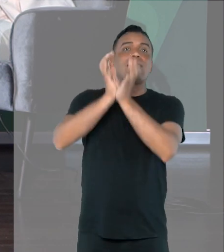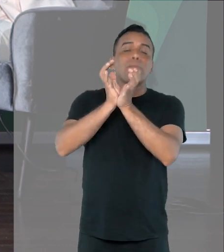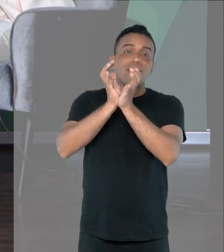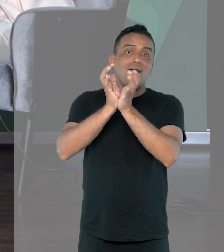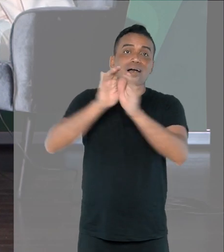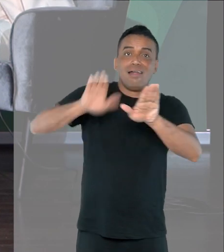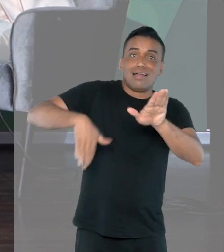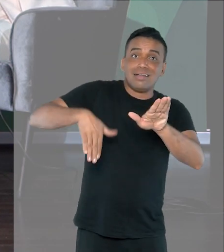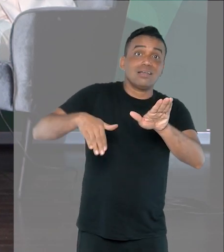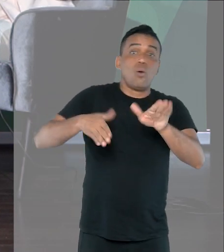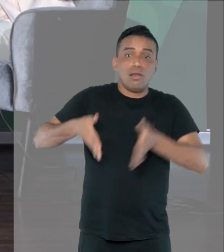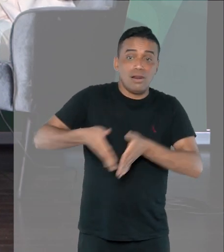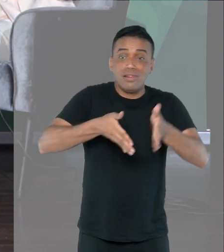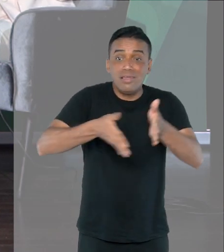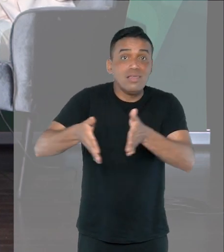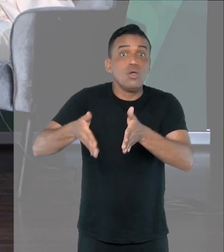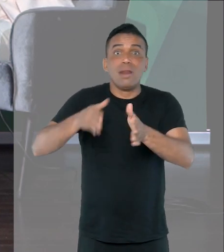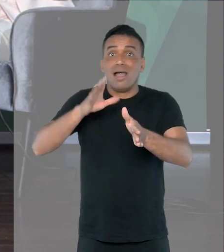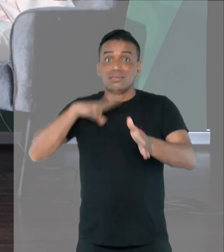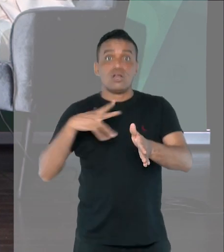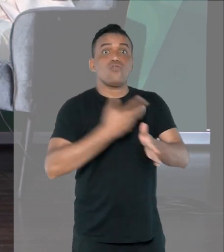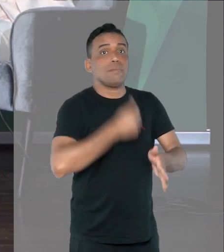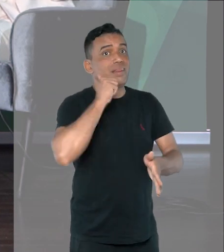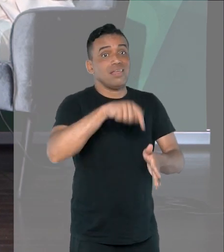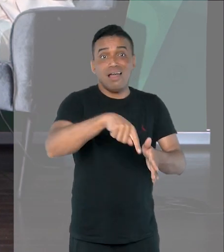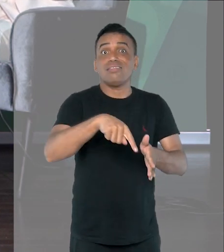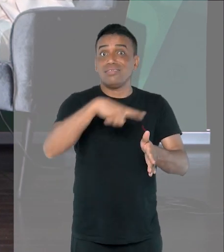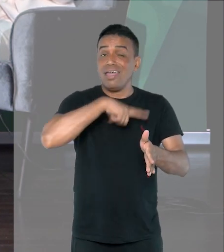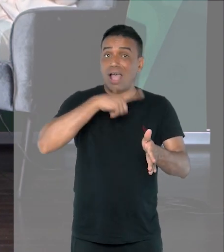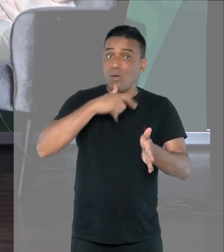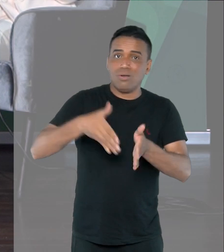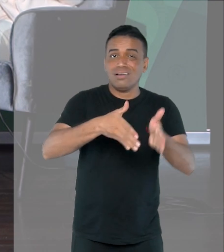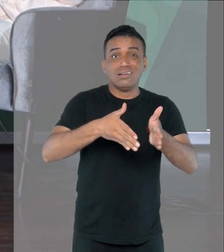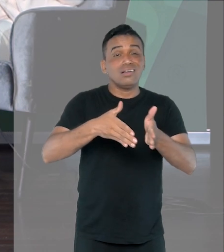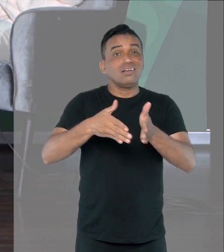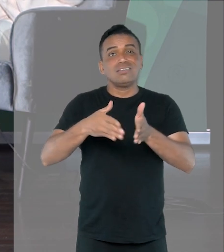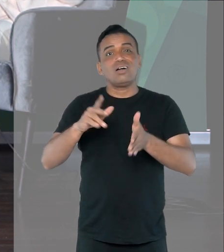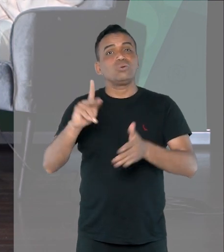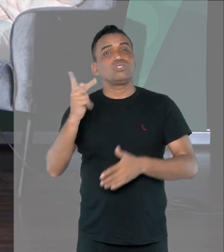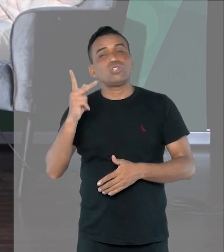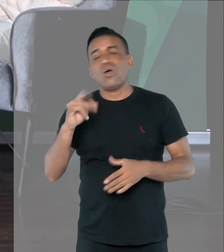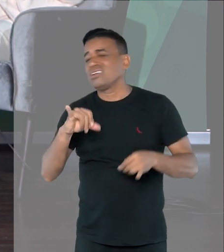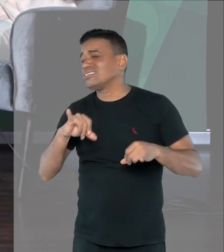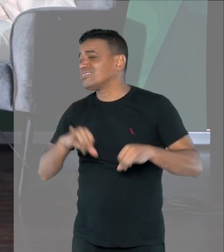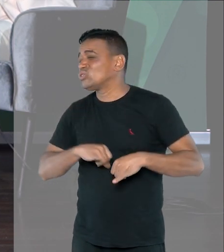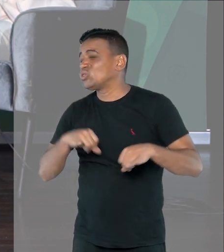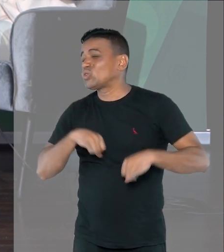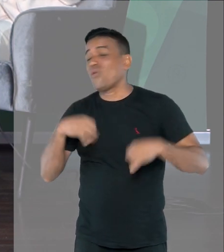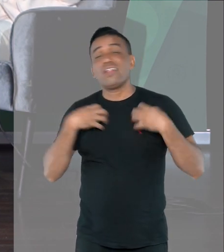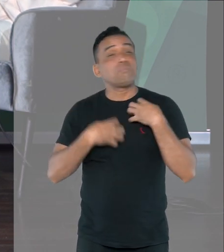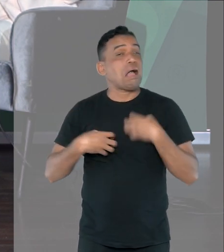se afogando. Então, a história da Tarsila é a história de mulher mais dolorosa que eu jamais vi na minha vida. Agora,